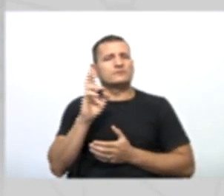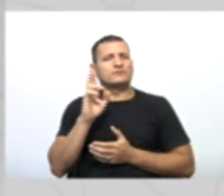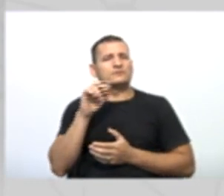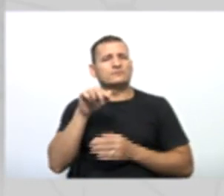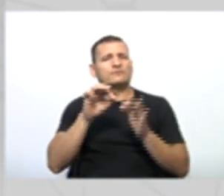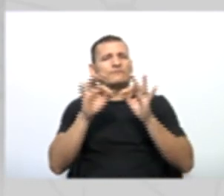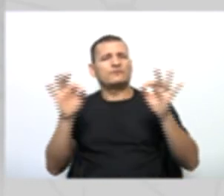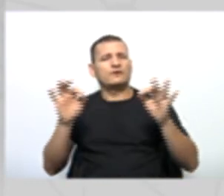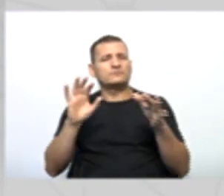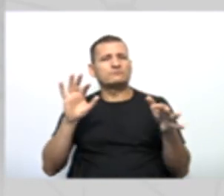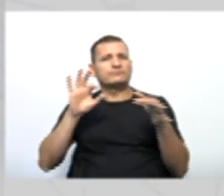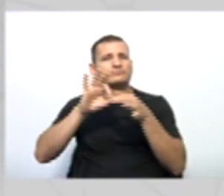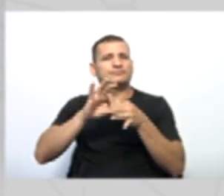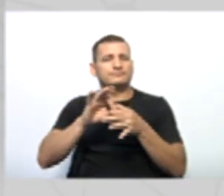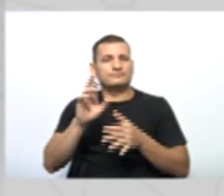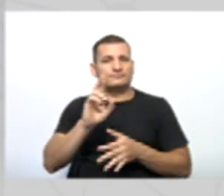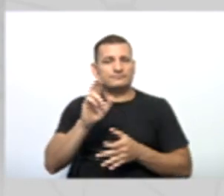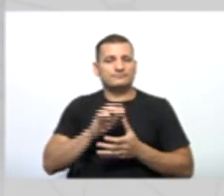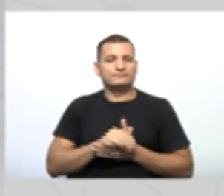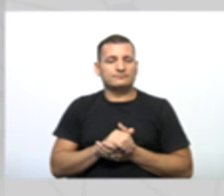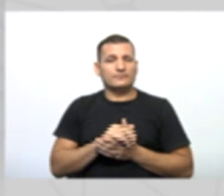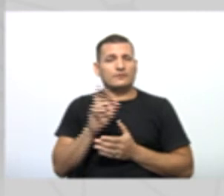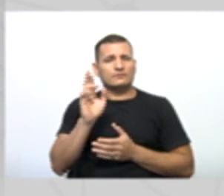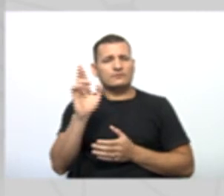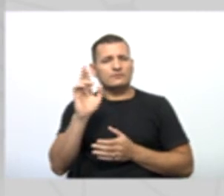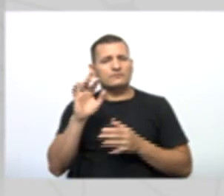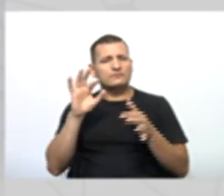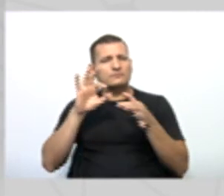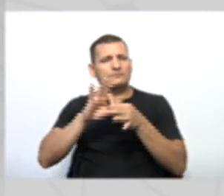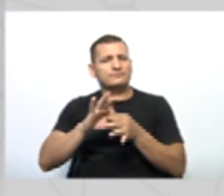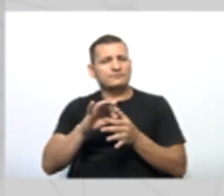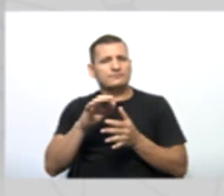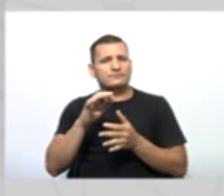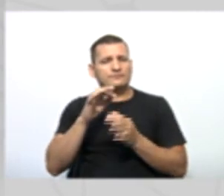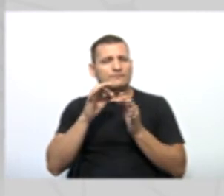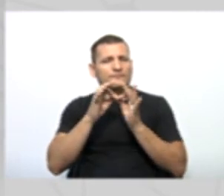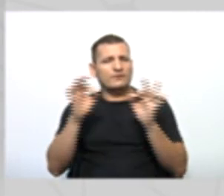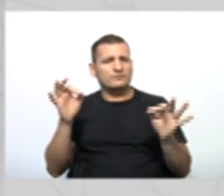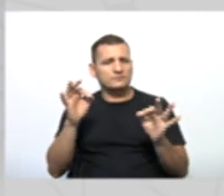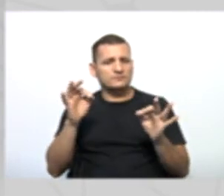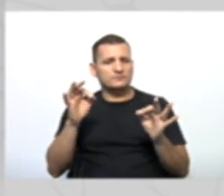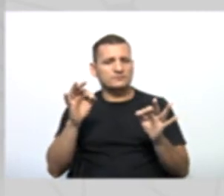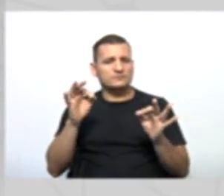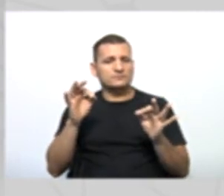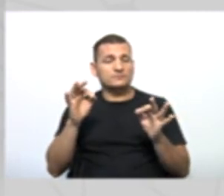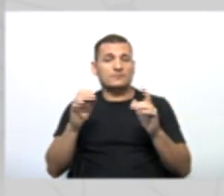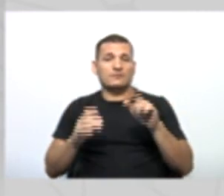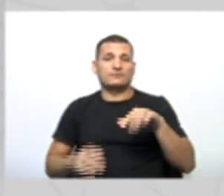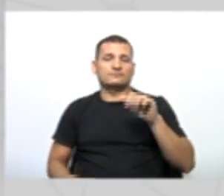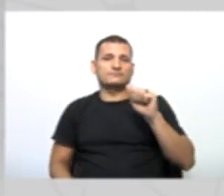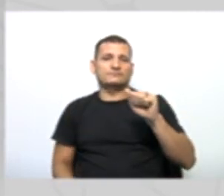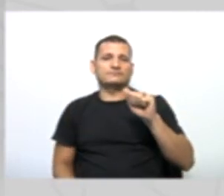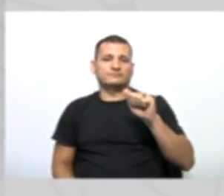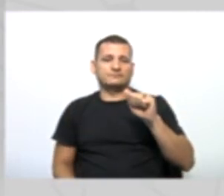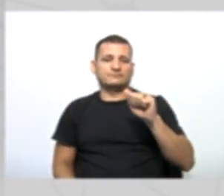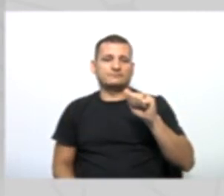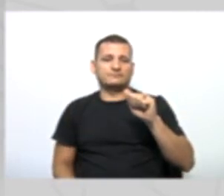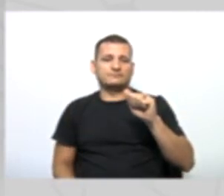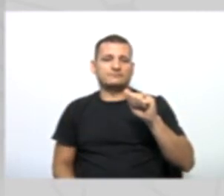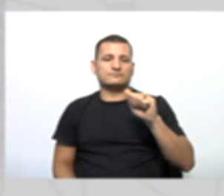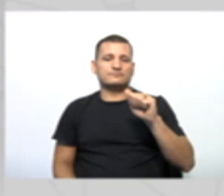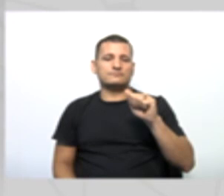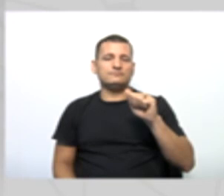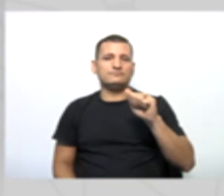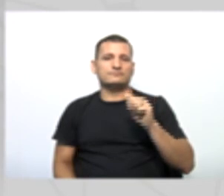nessa primeira afirmação? Então, quem falou essa frase, ou quem tem a filosofia relacionada a ela, é o Aristóteles, letra